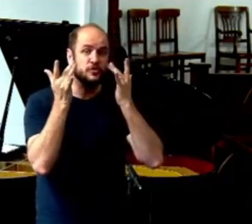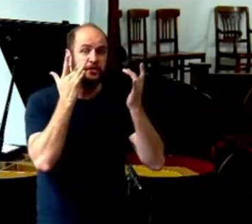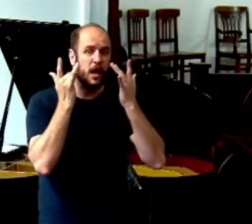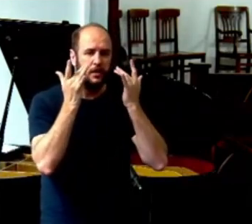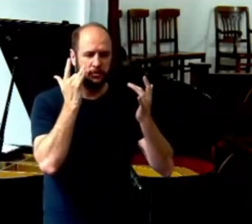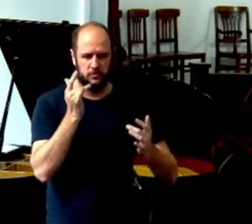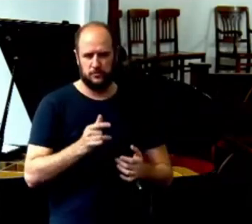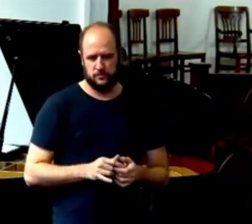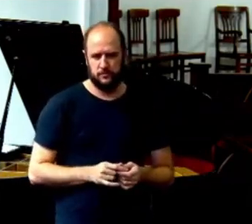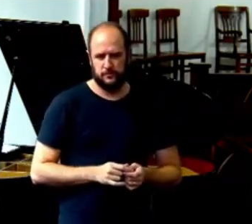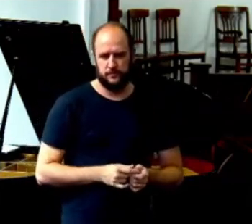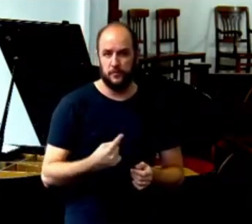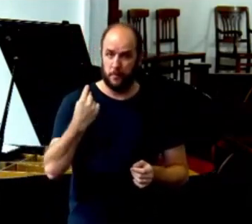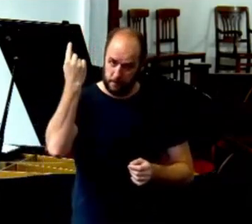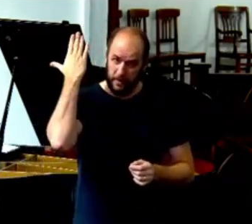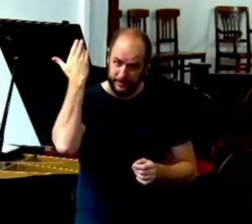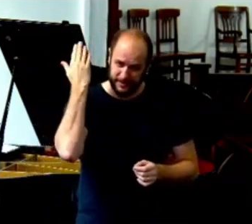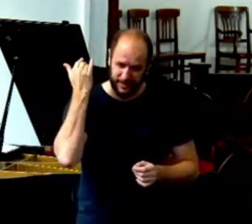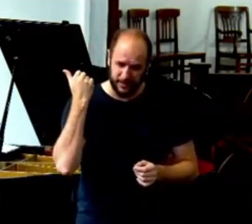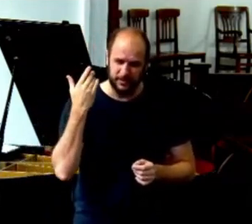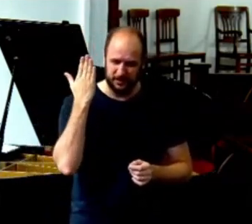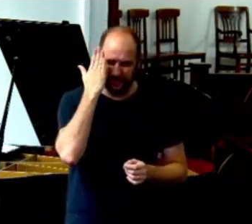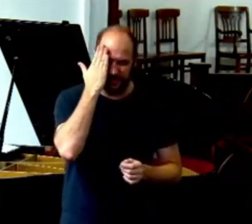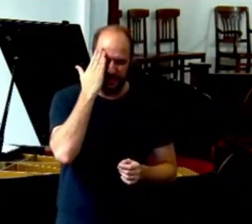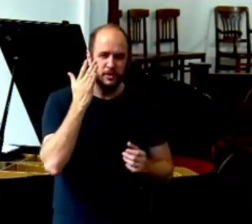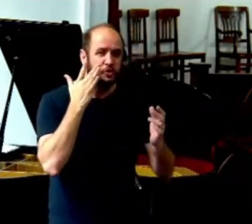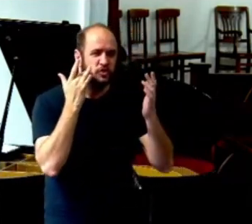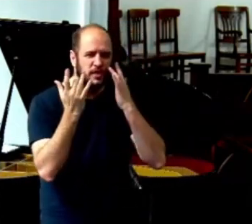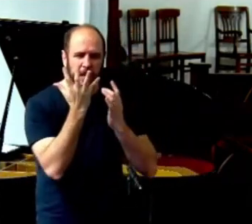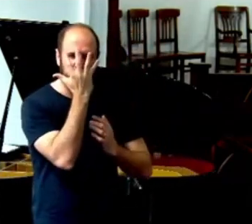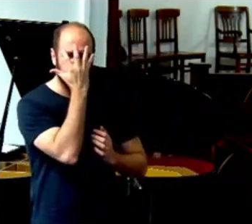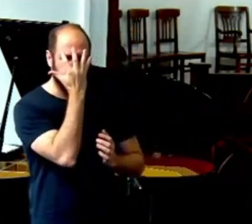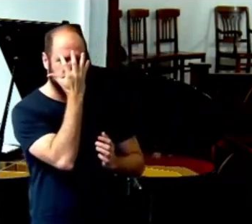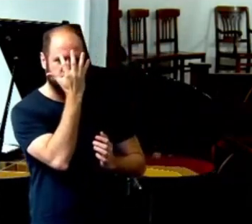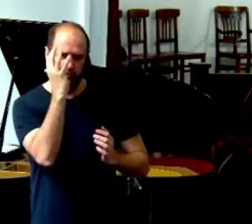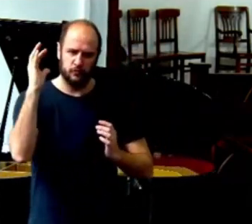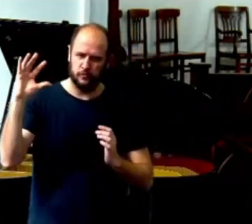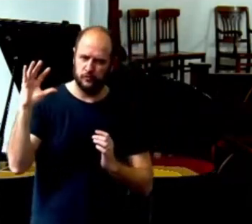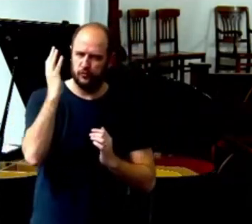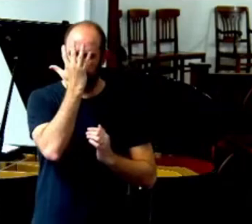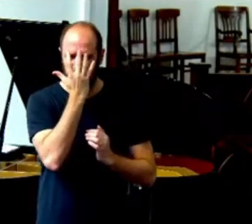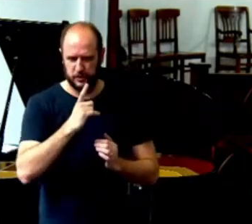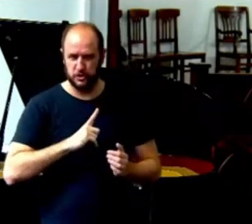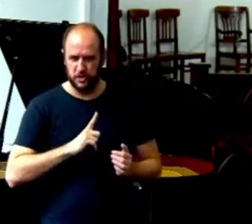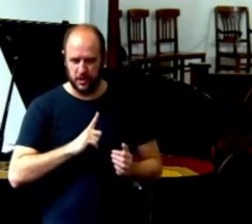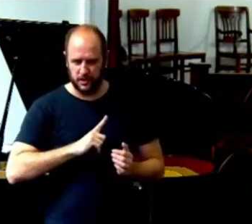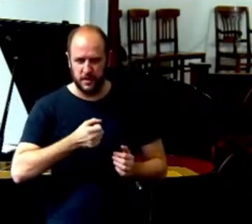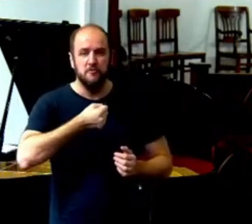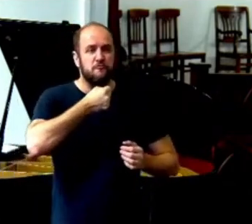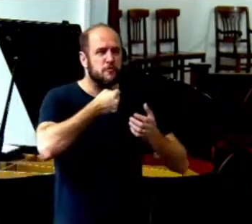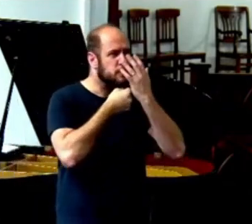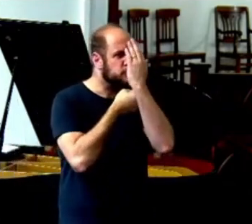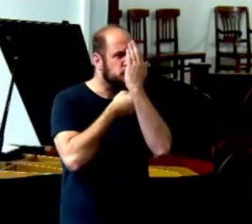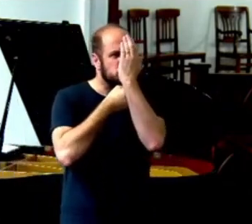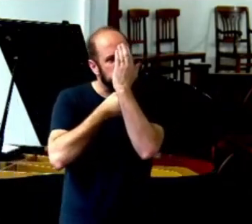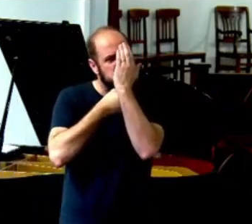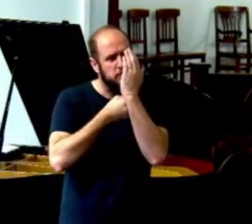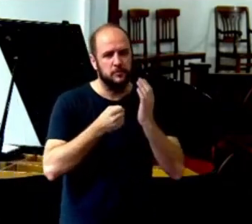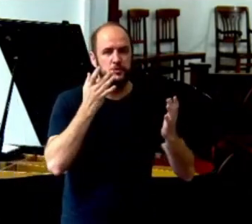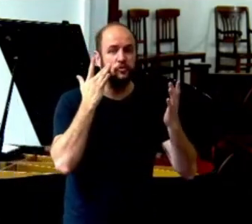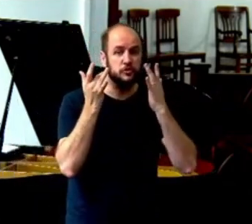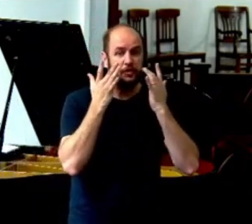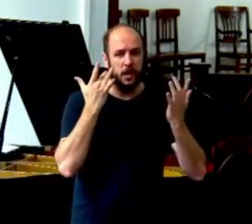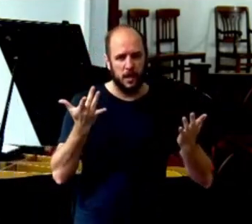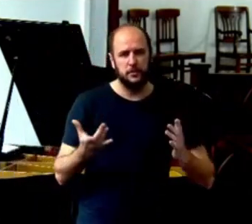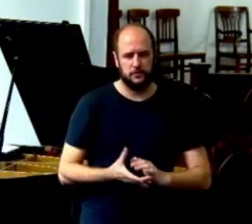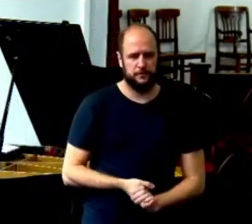grego. Os atores naquela época eram hábeis em desempenhar